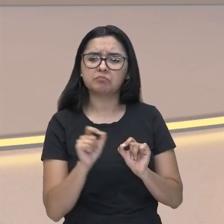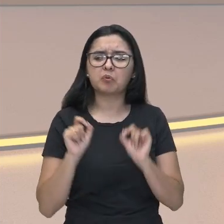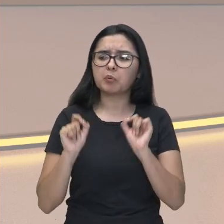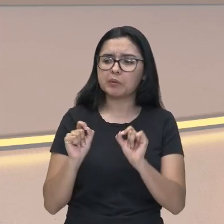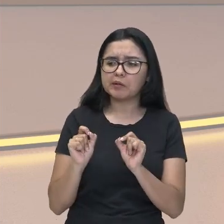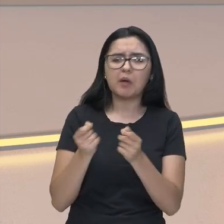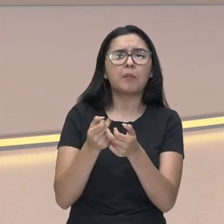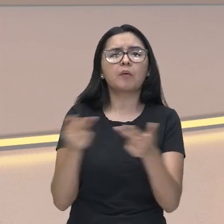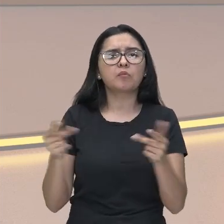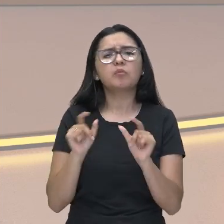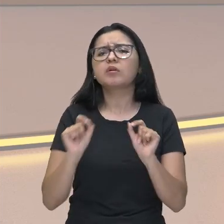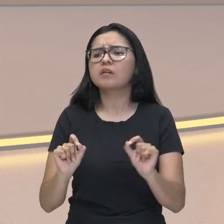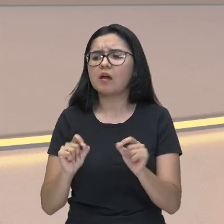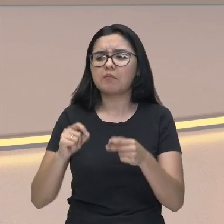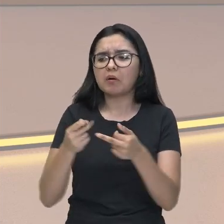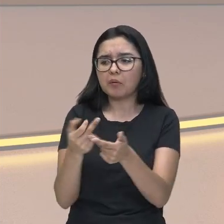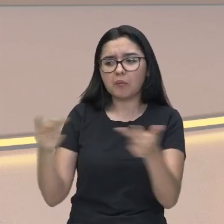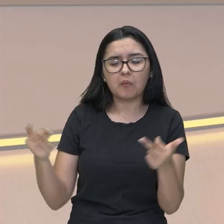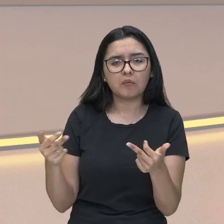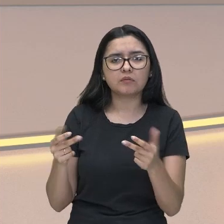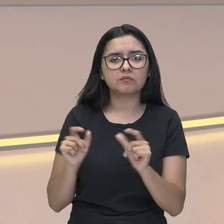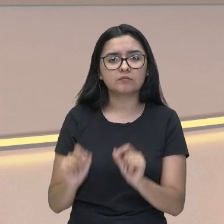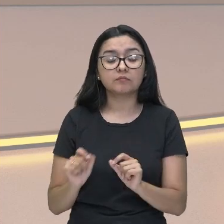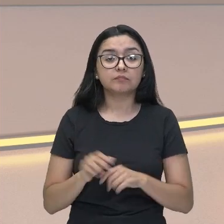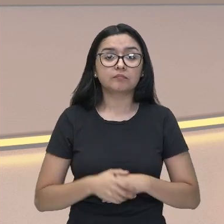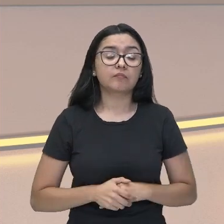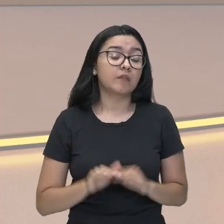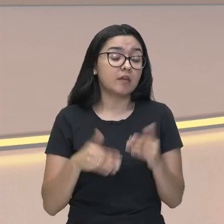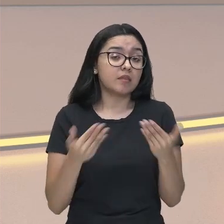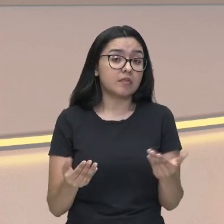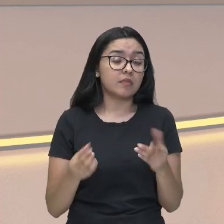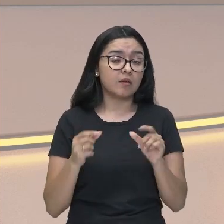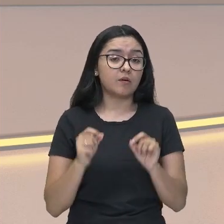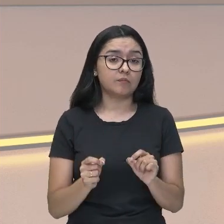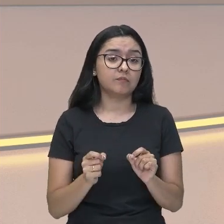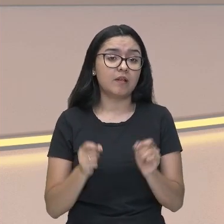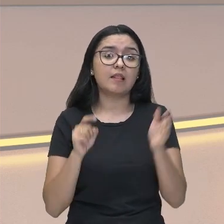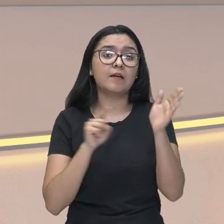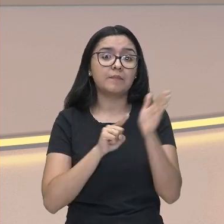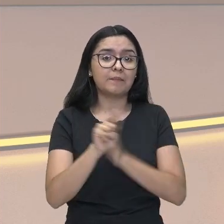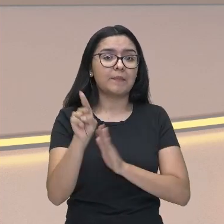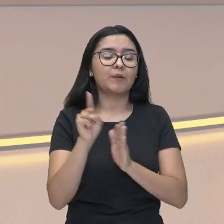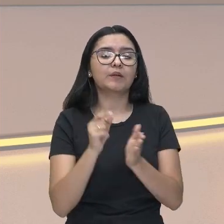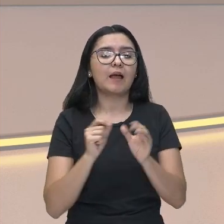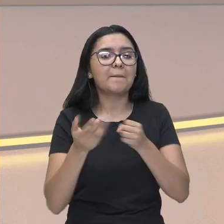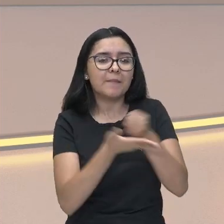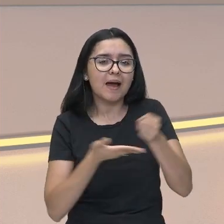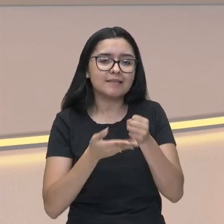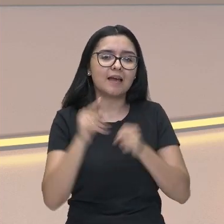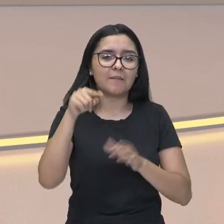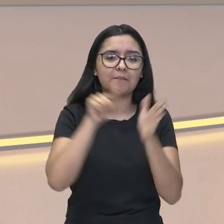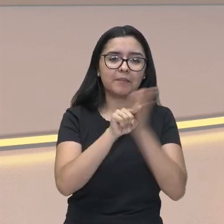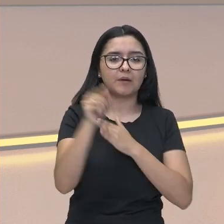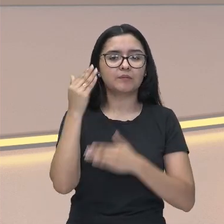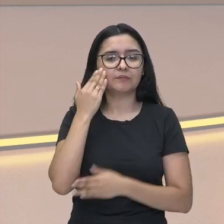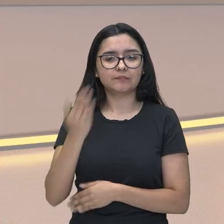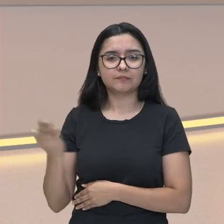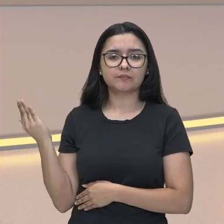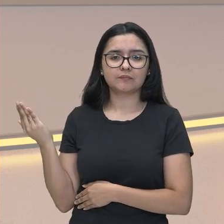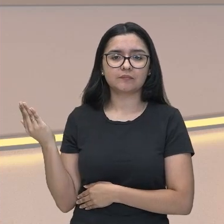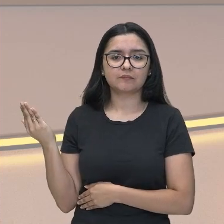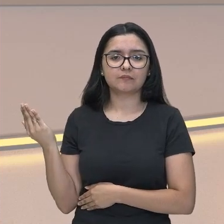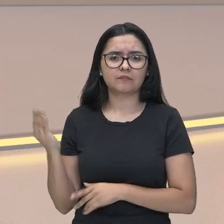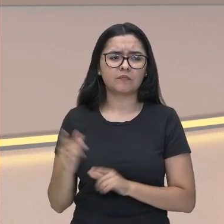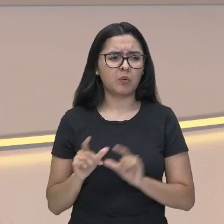é uma coisa? Então, a metafísica ela vai partir da pergunta o que é. Esse espanto, né, sobre, meu